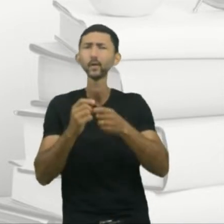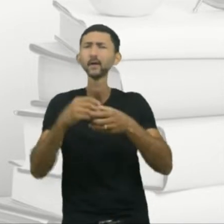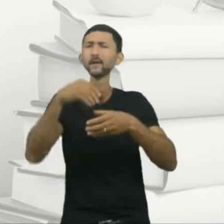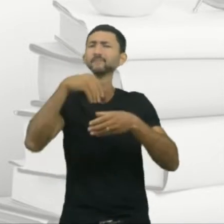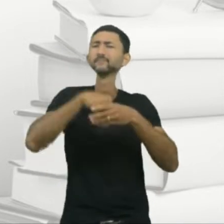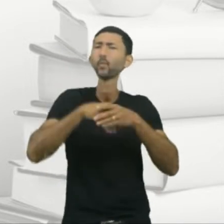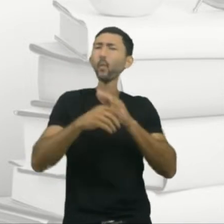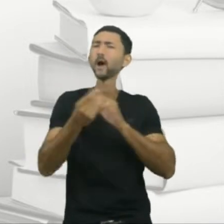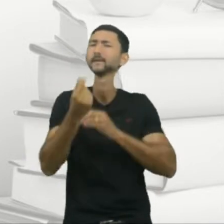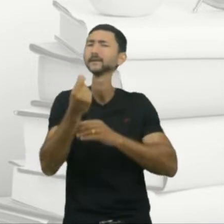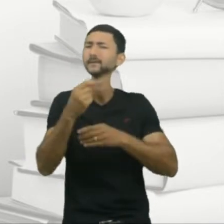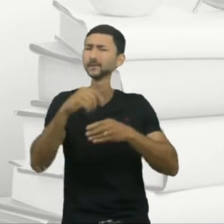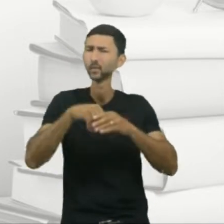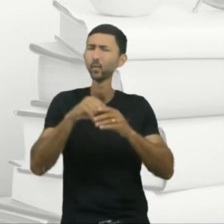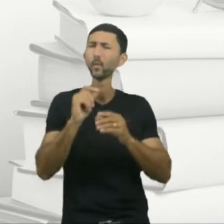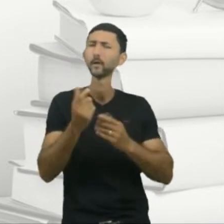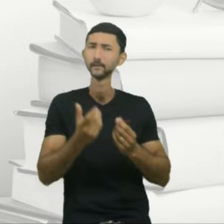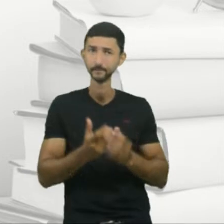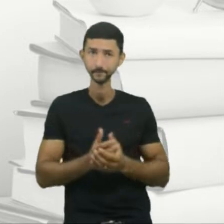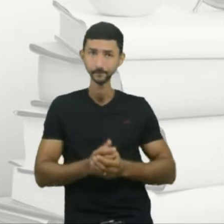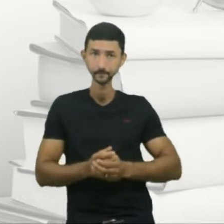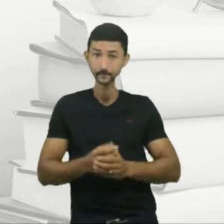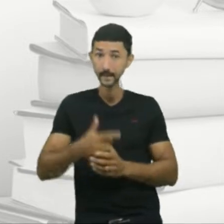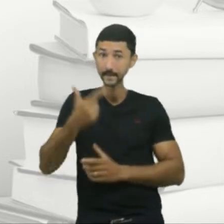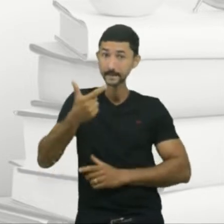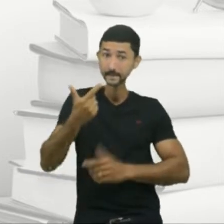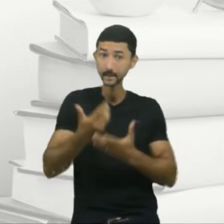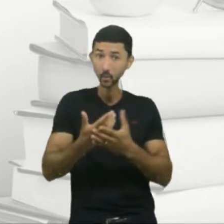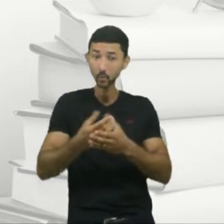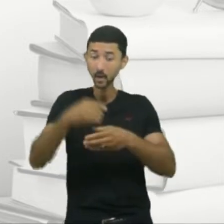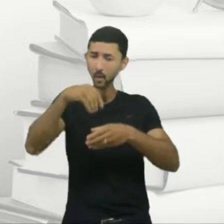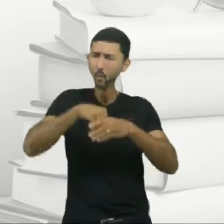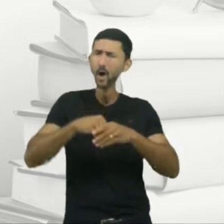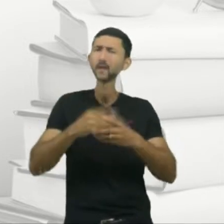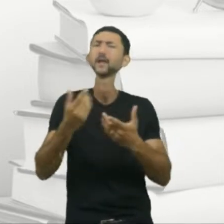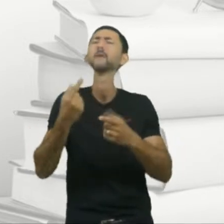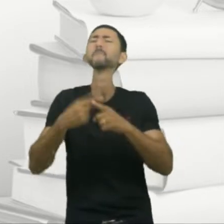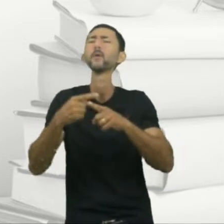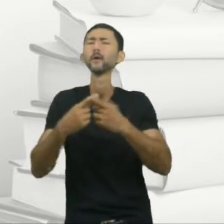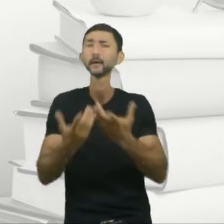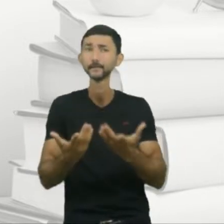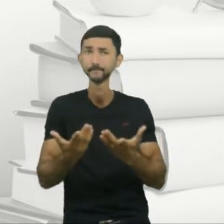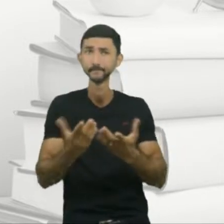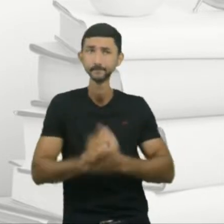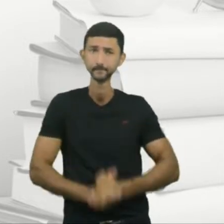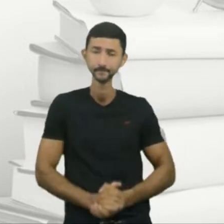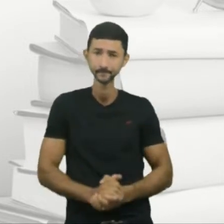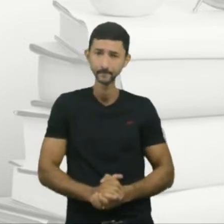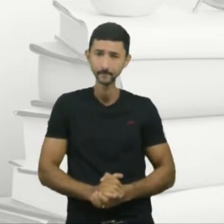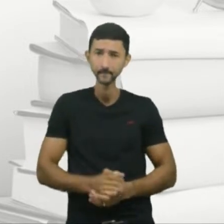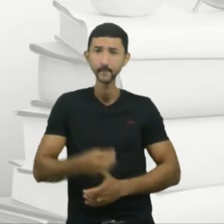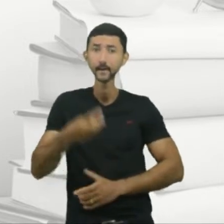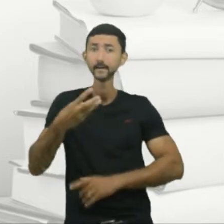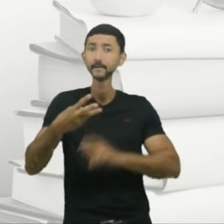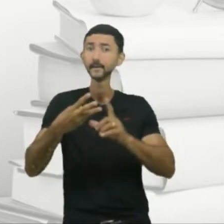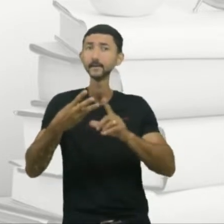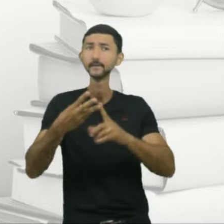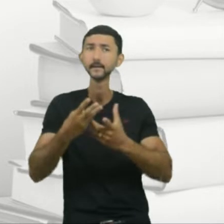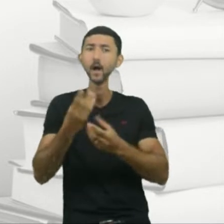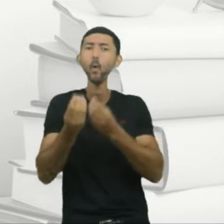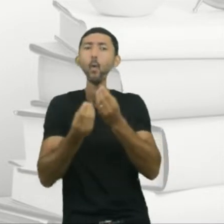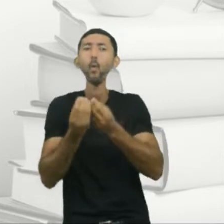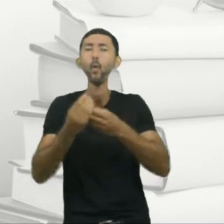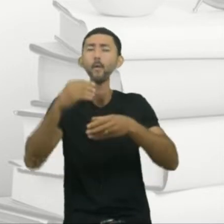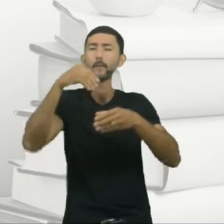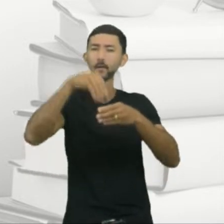poupança? A segunda: poupar para quê? E a terceira, muito especial: como